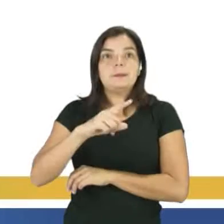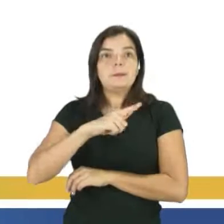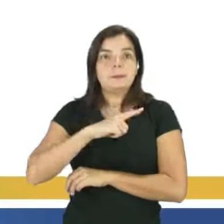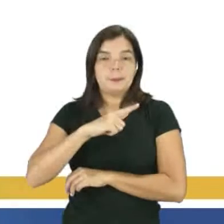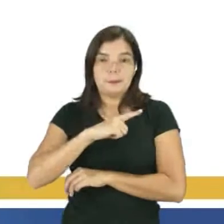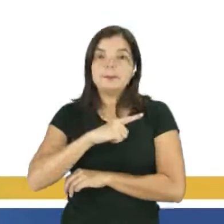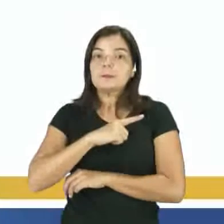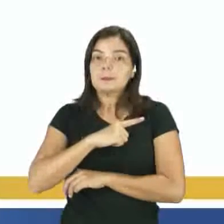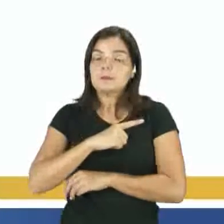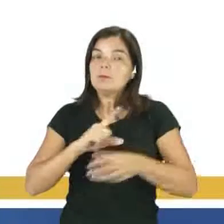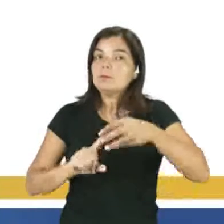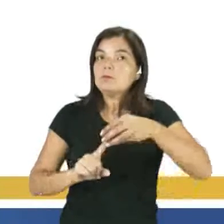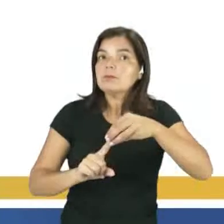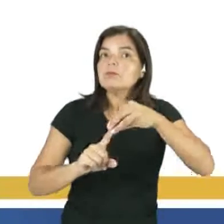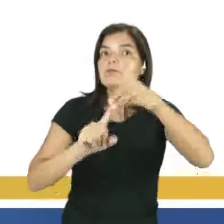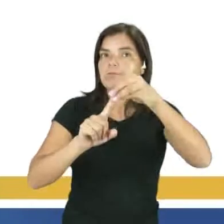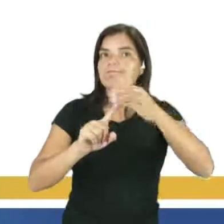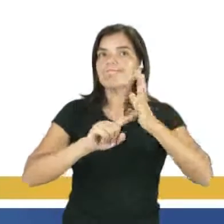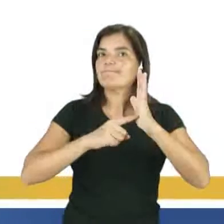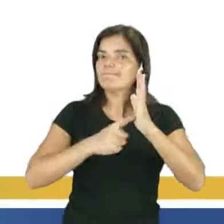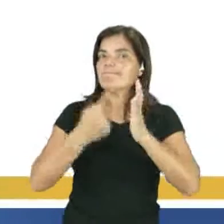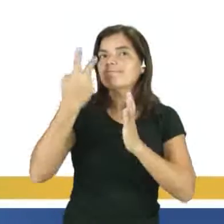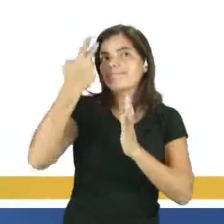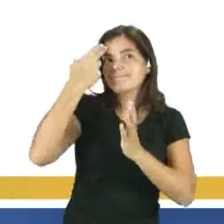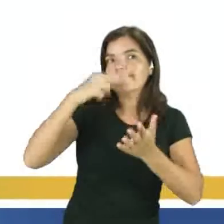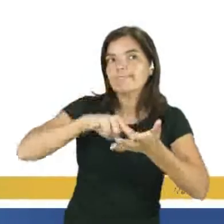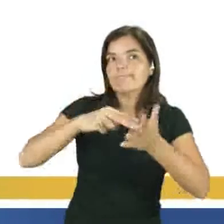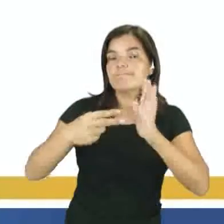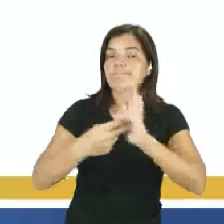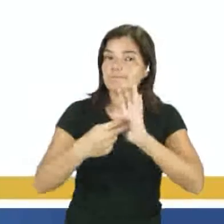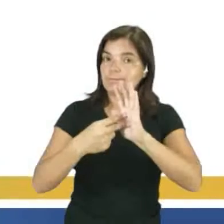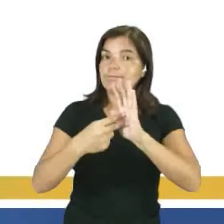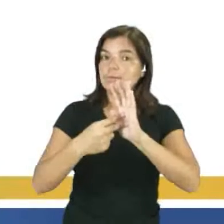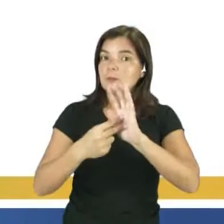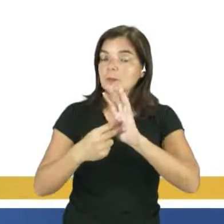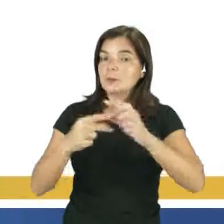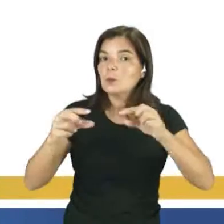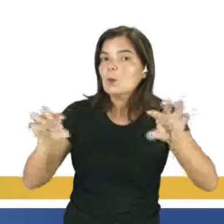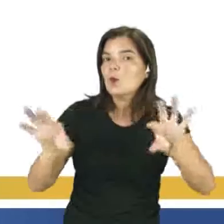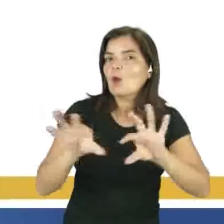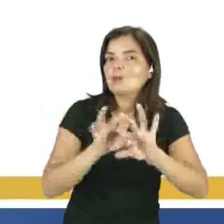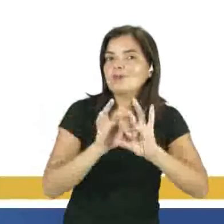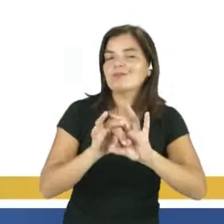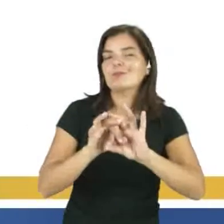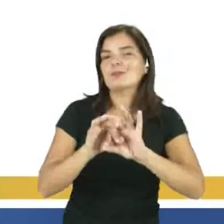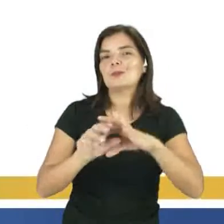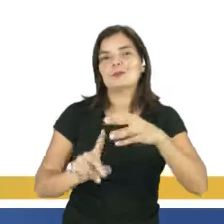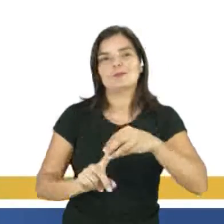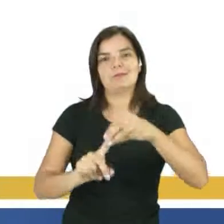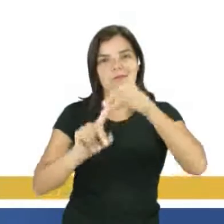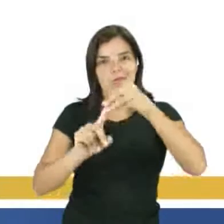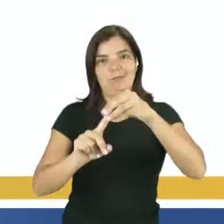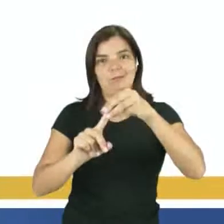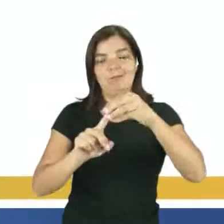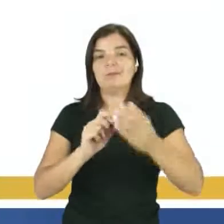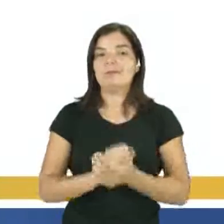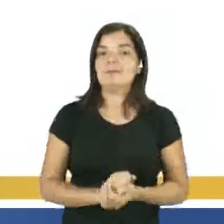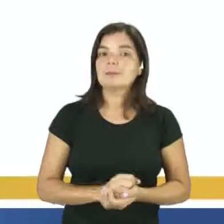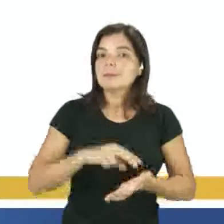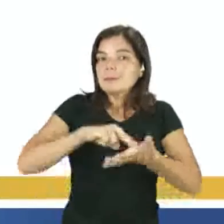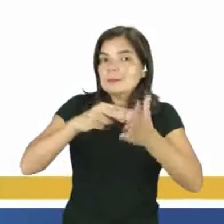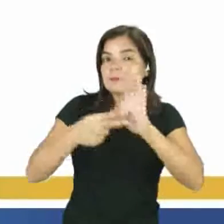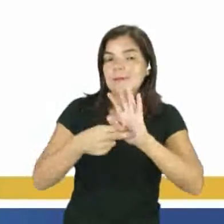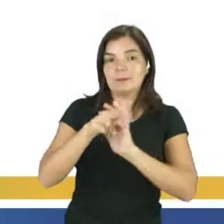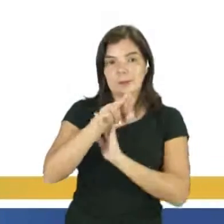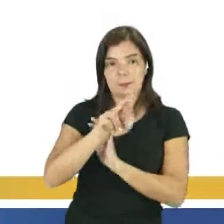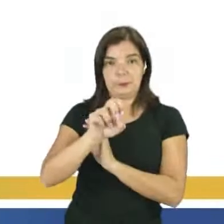S possuírem um único ponto em comum, ou seja, elas se cruzam uma única vez. Nesse caso, R